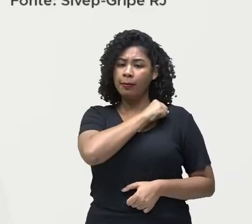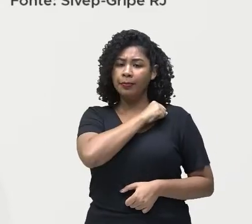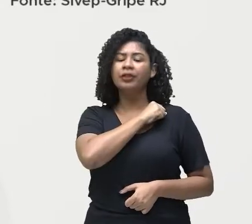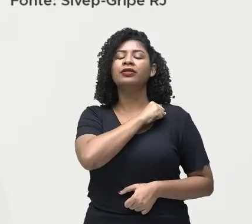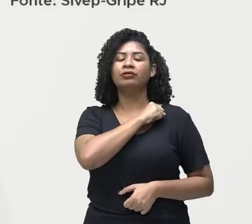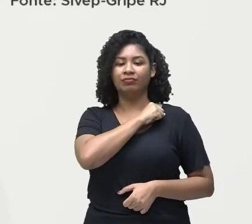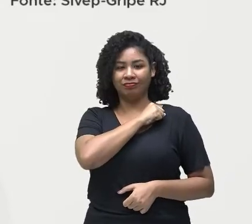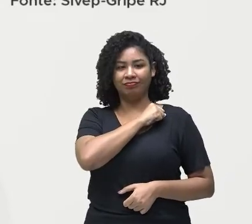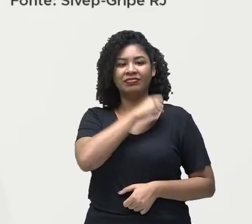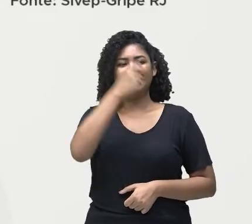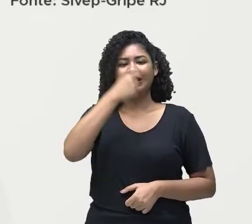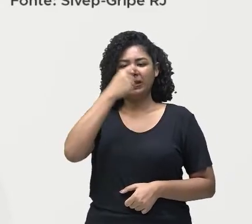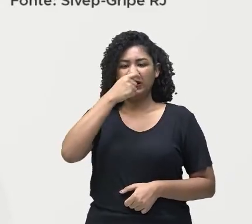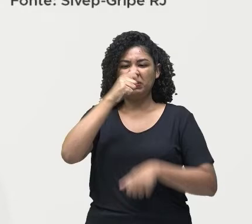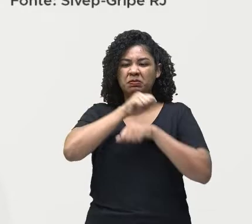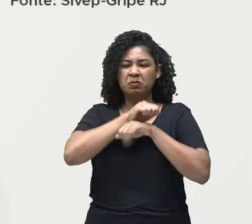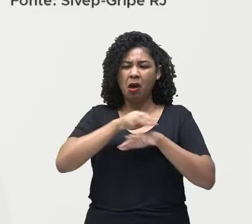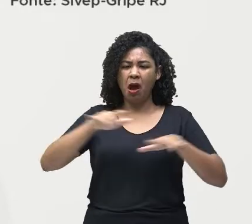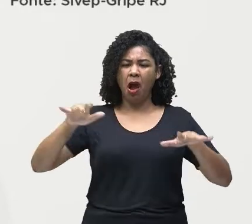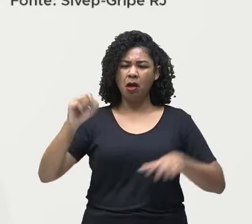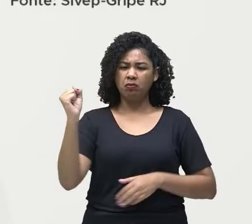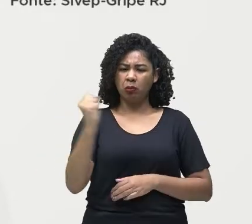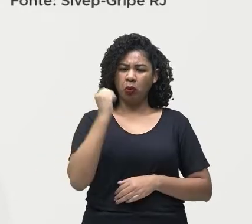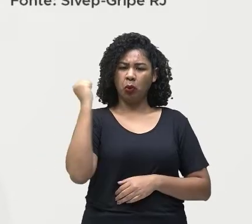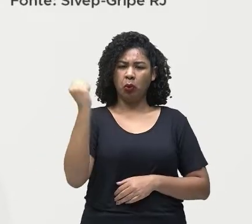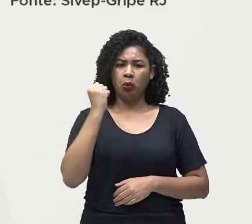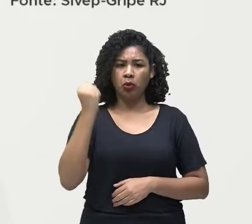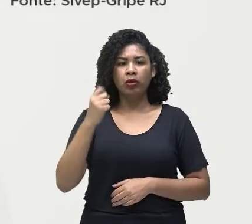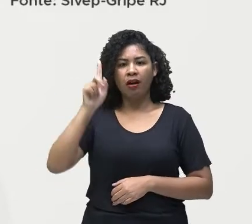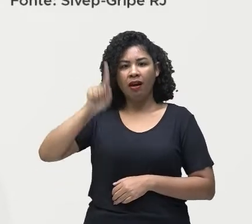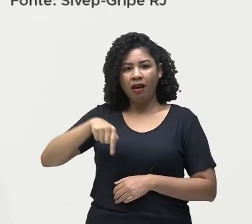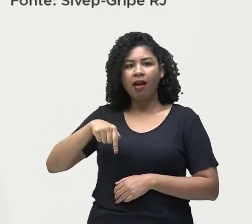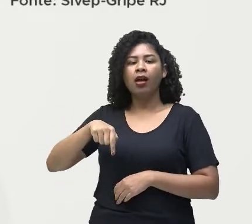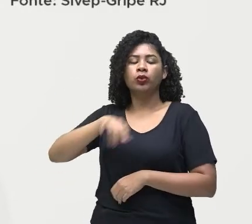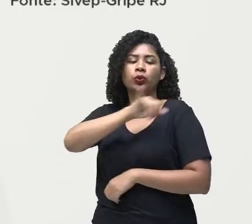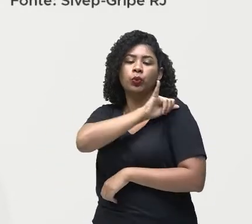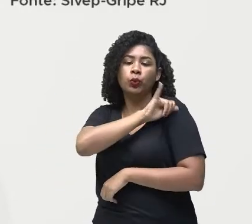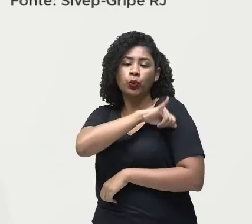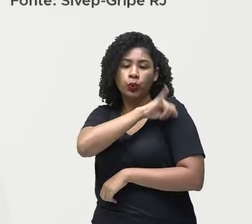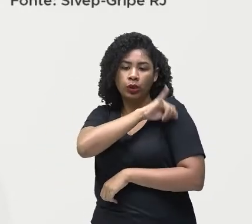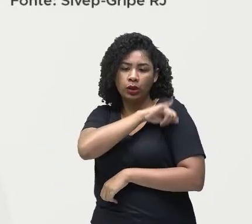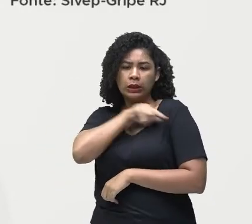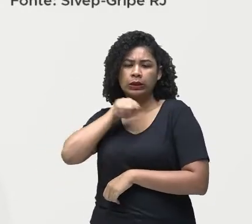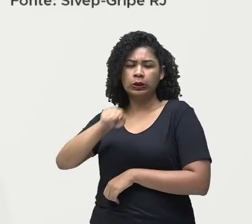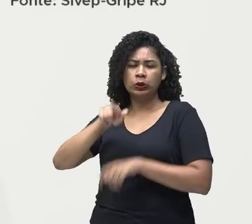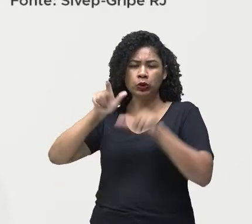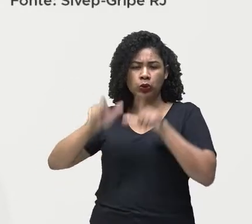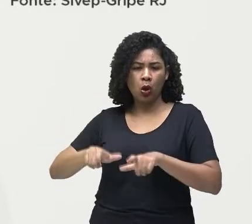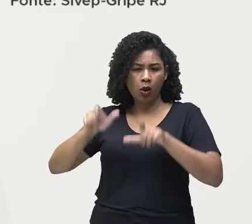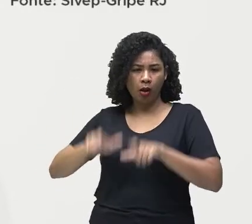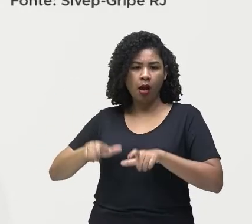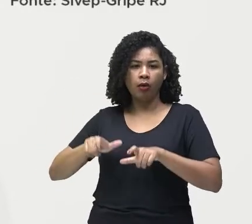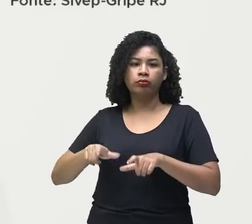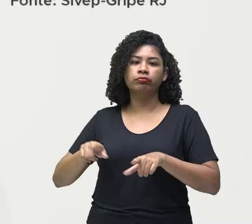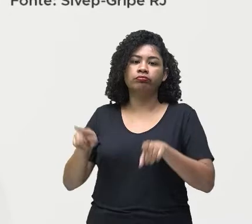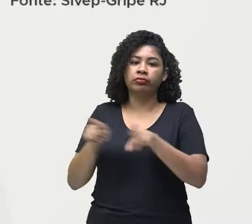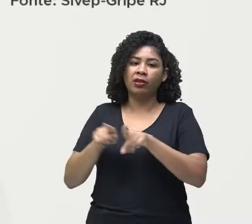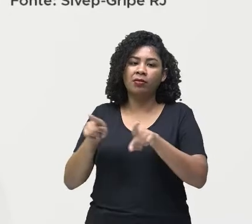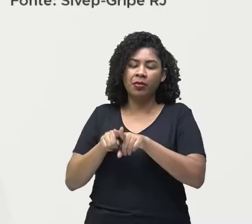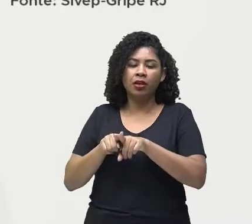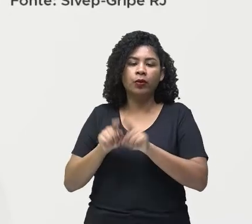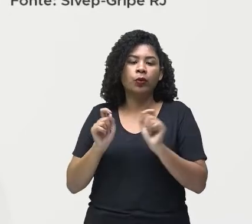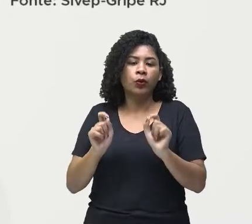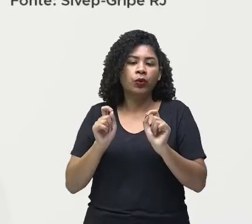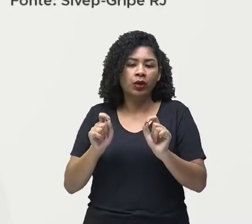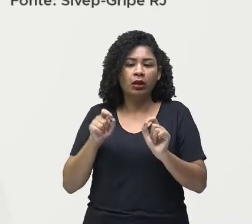de gripe, não só no estado do Rio de Janeiro, né? Então, em todo o